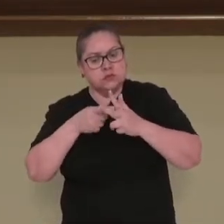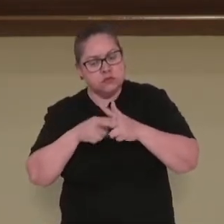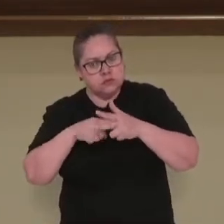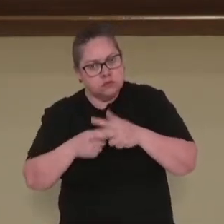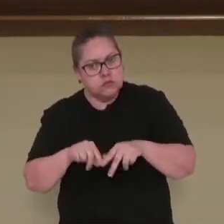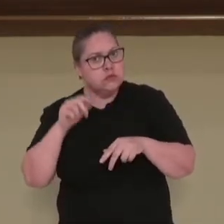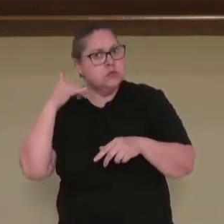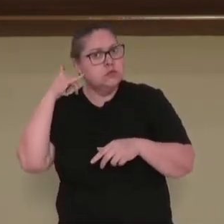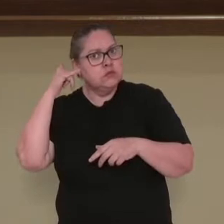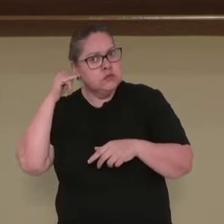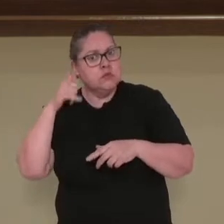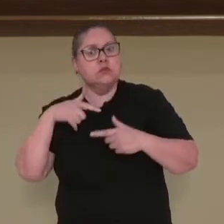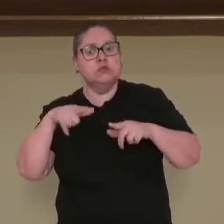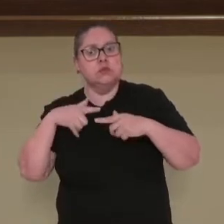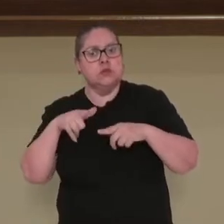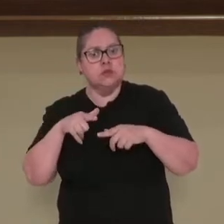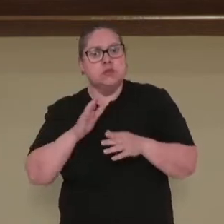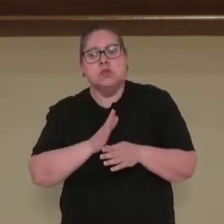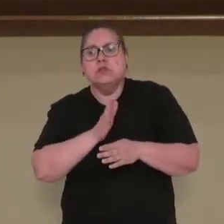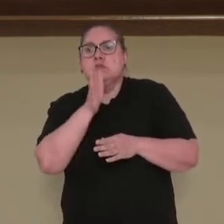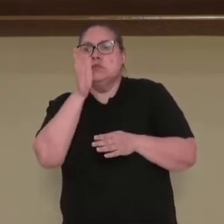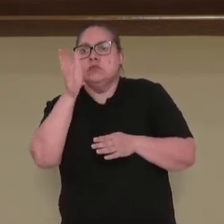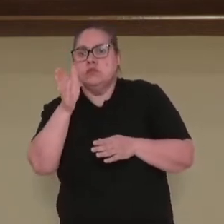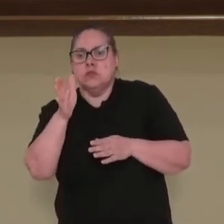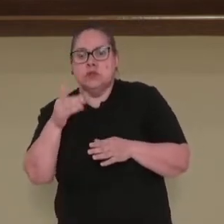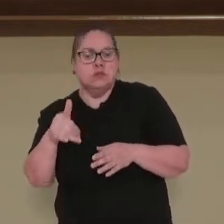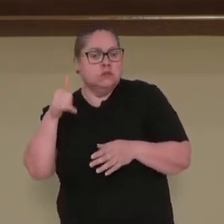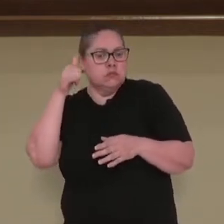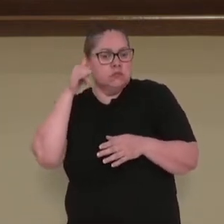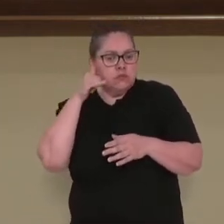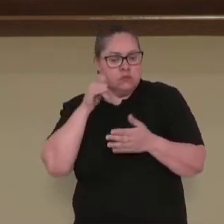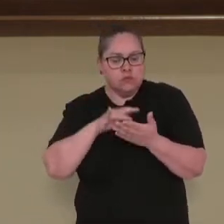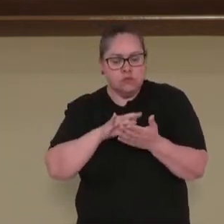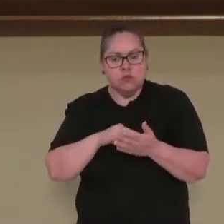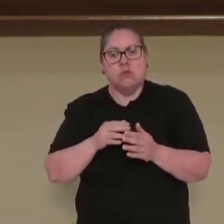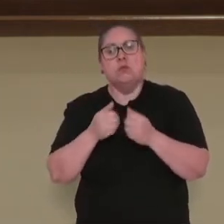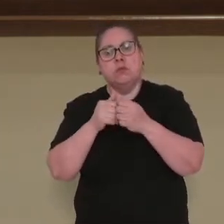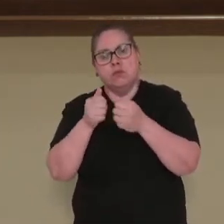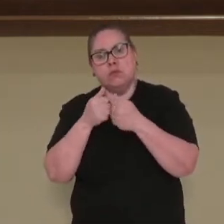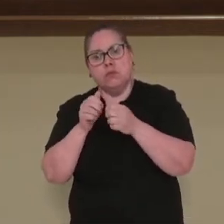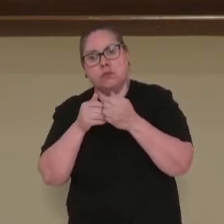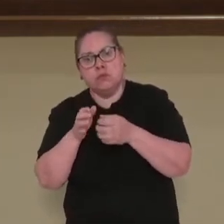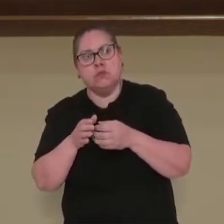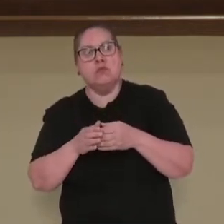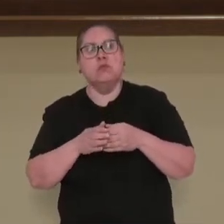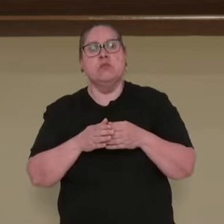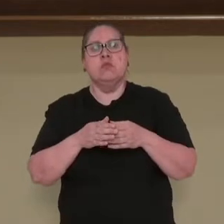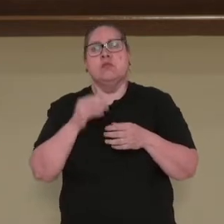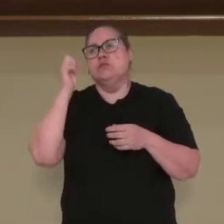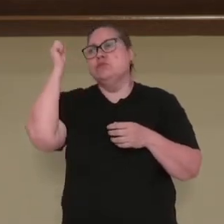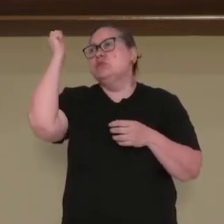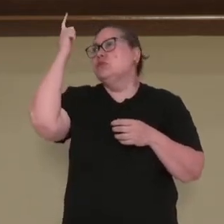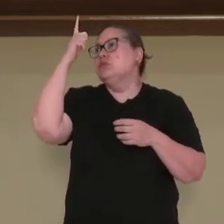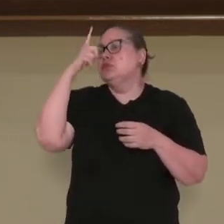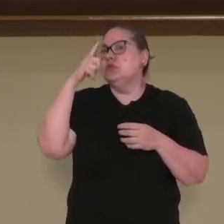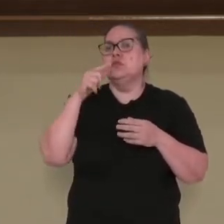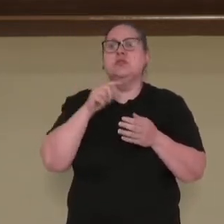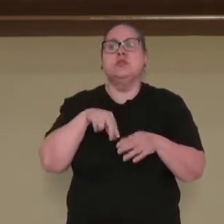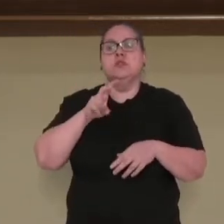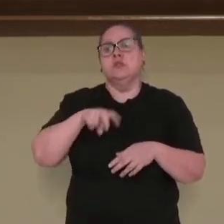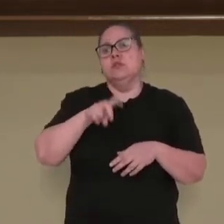ajuda, desse trabalho e você ligou para marcar, pegou o ônibus, pegou um dia de sol, foi até